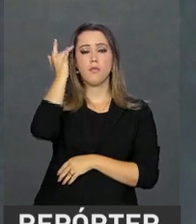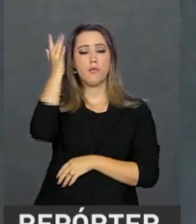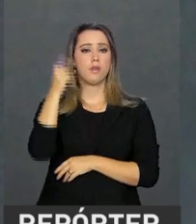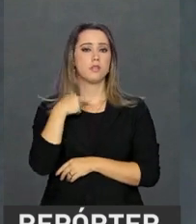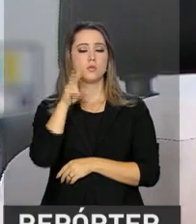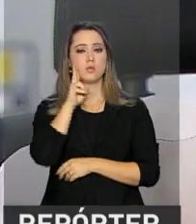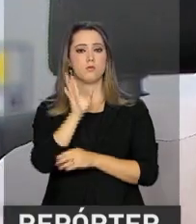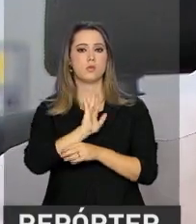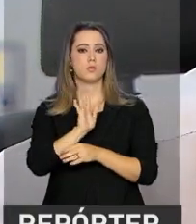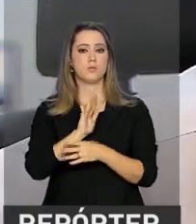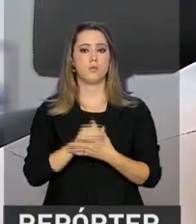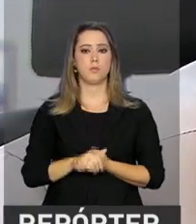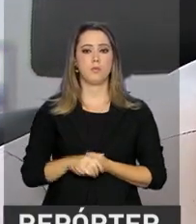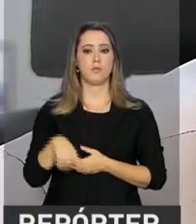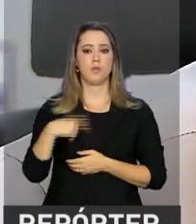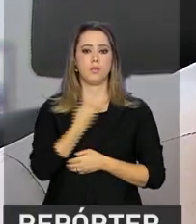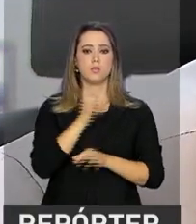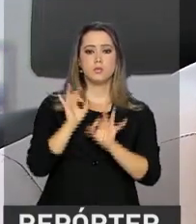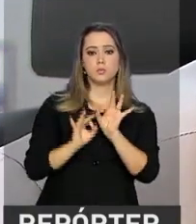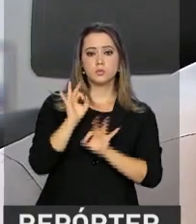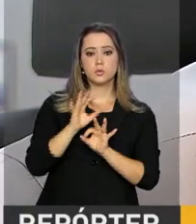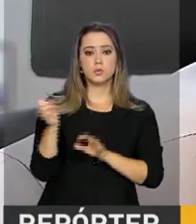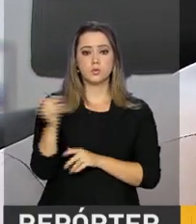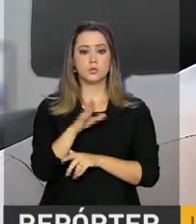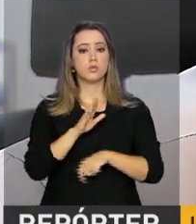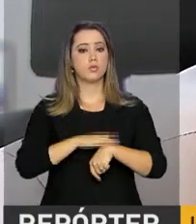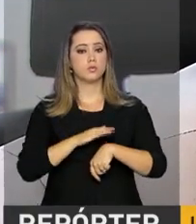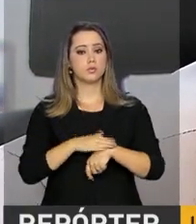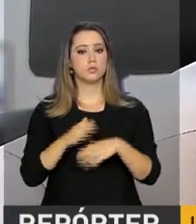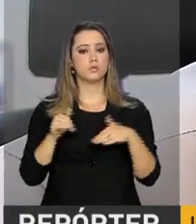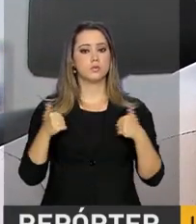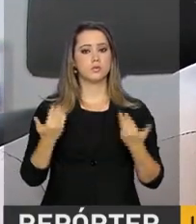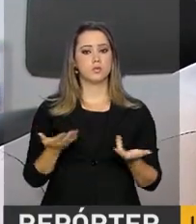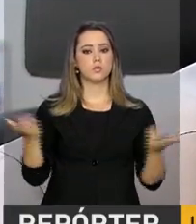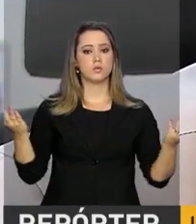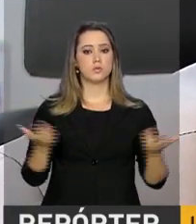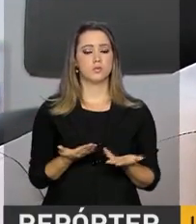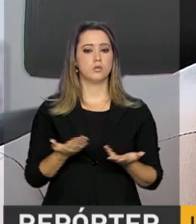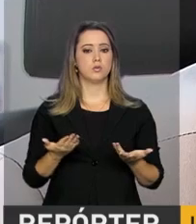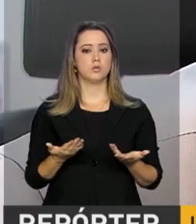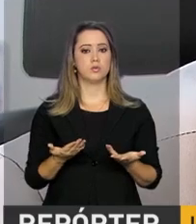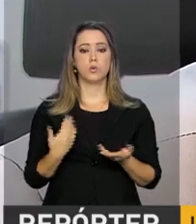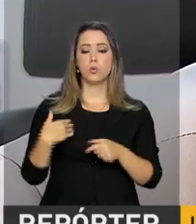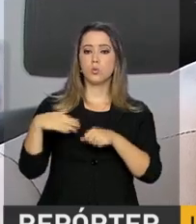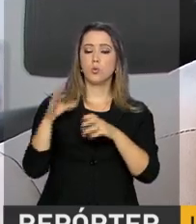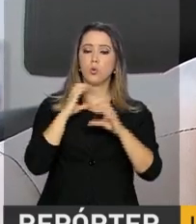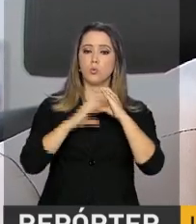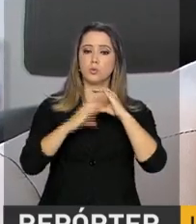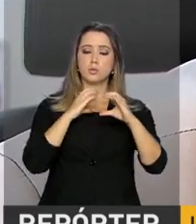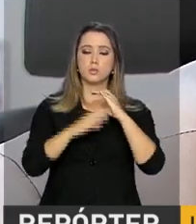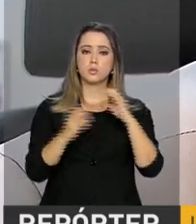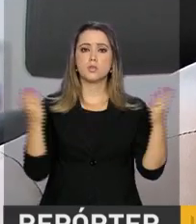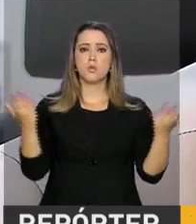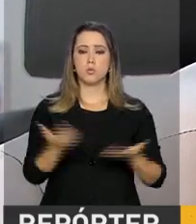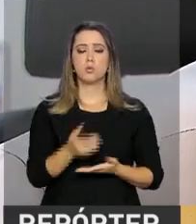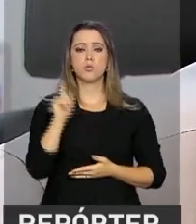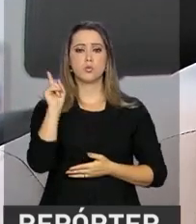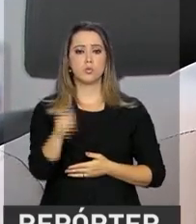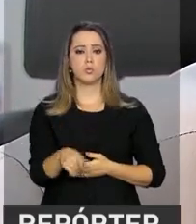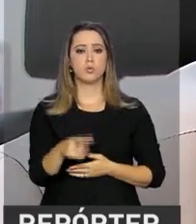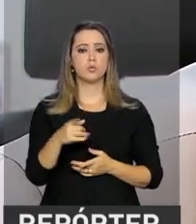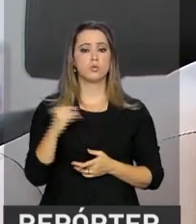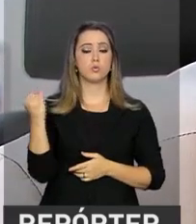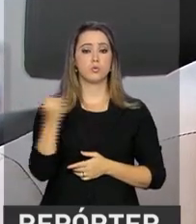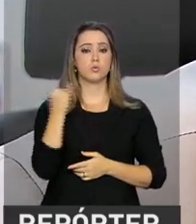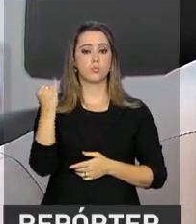reportagem nós estamos nos adequando aos tempos modernos a quem hoje não há comunicação é feita essencialmente